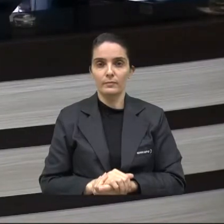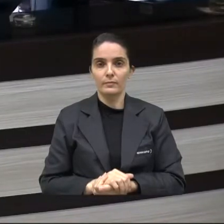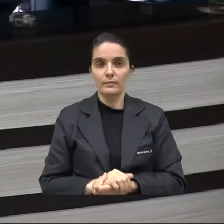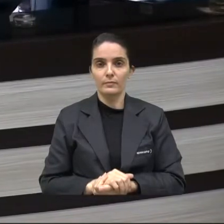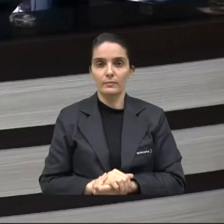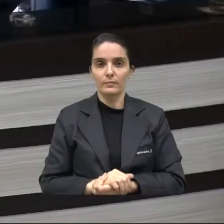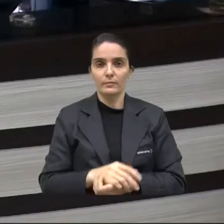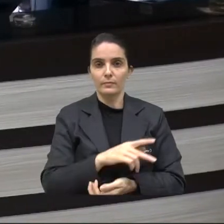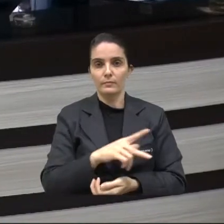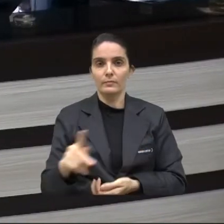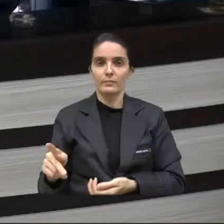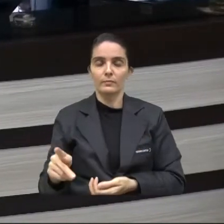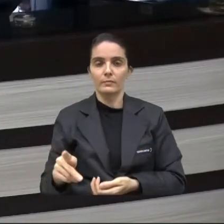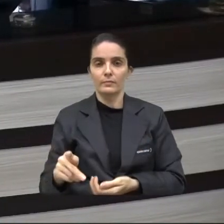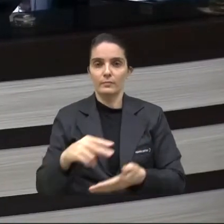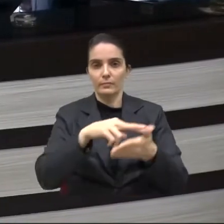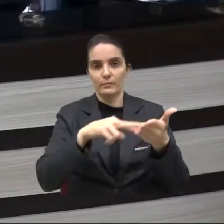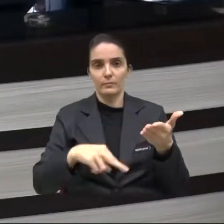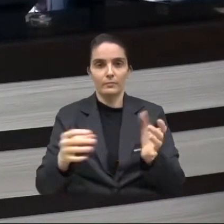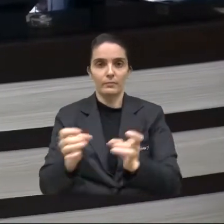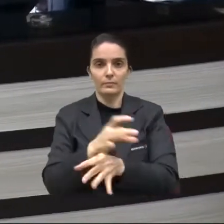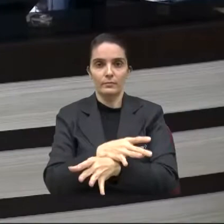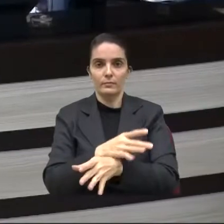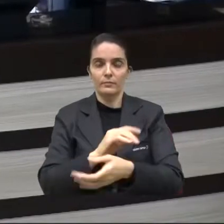Senhora presidente, não há mais matérias para ser lida.